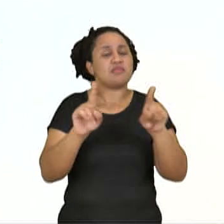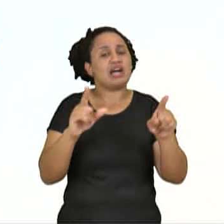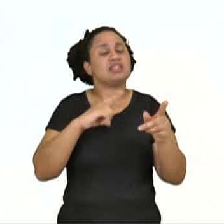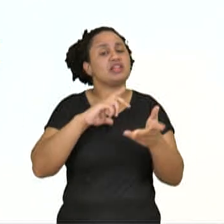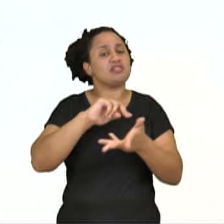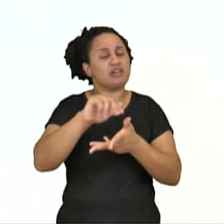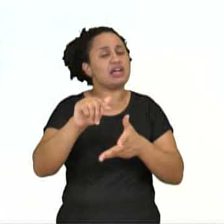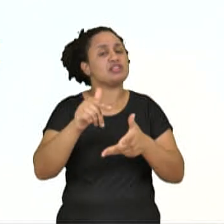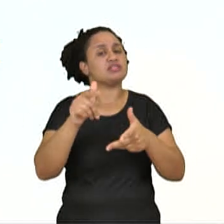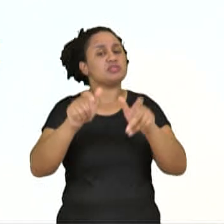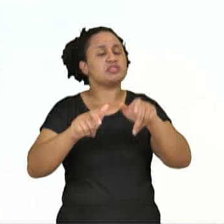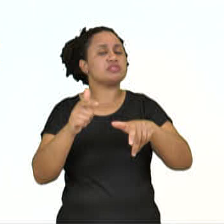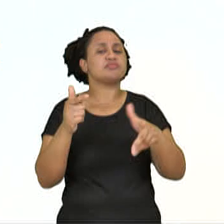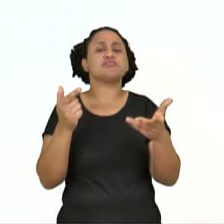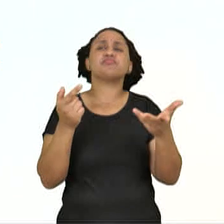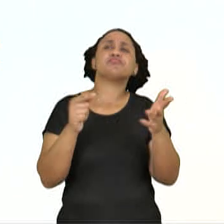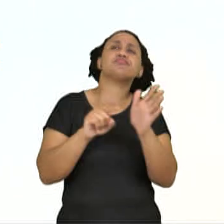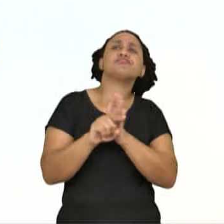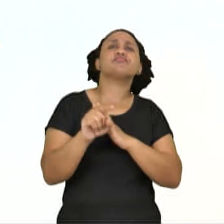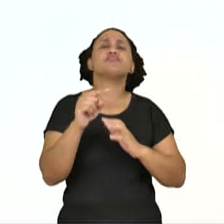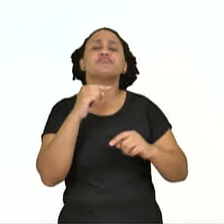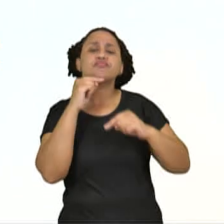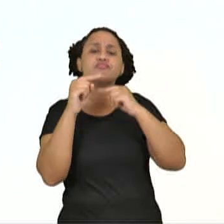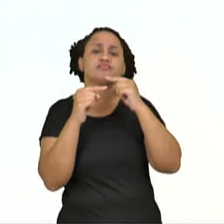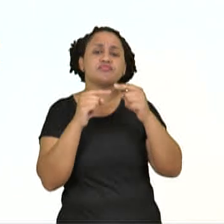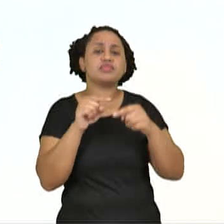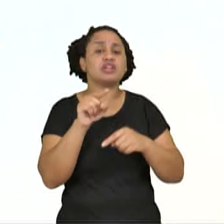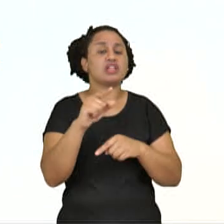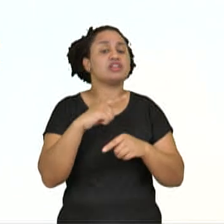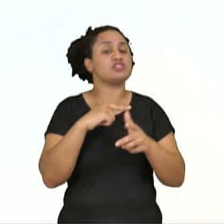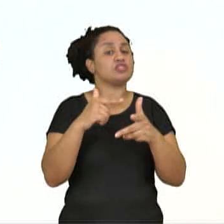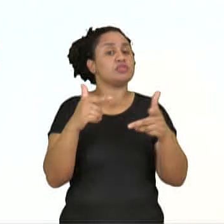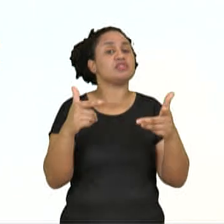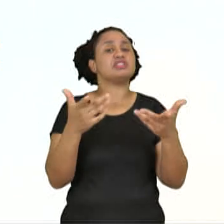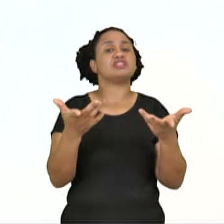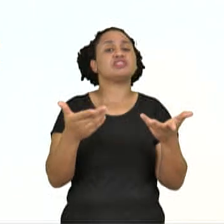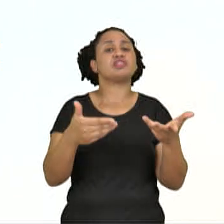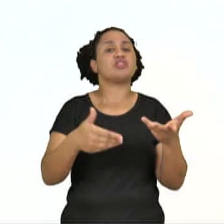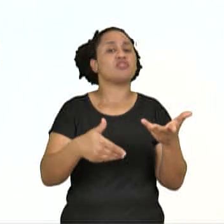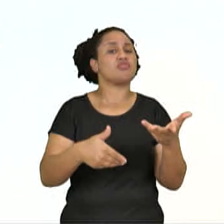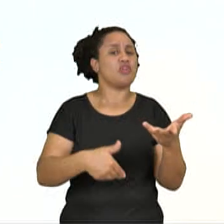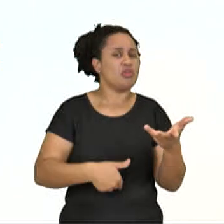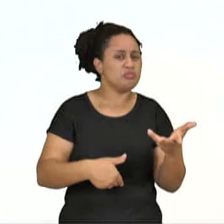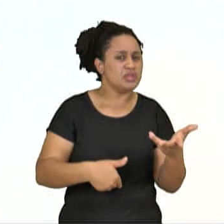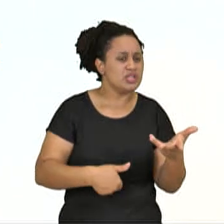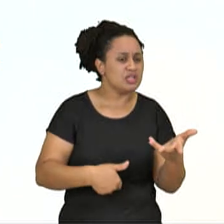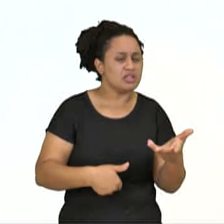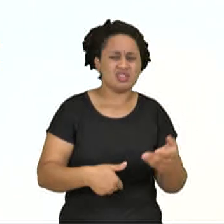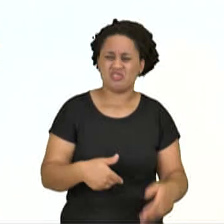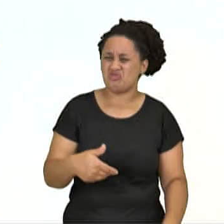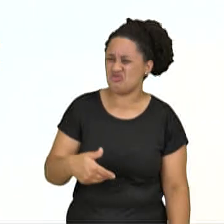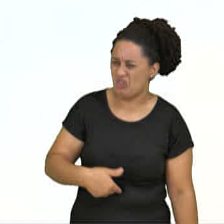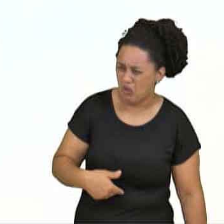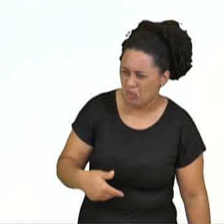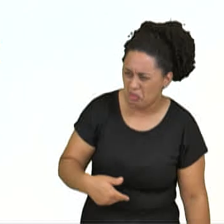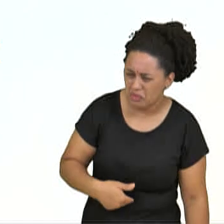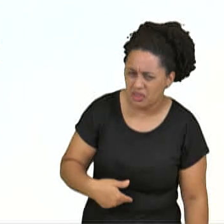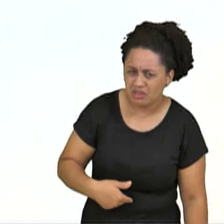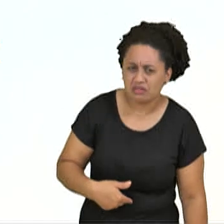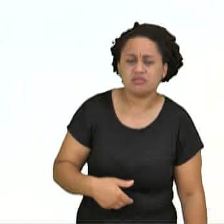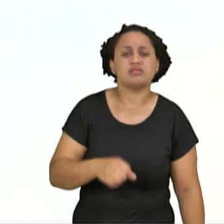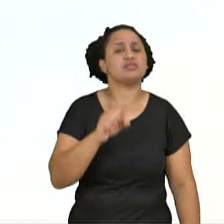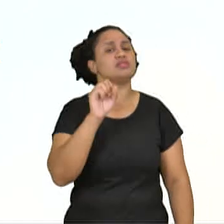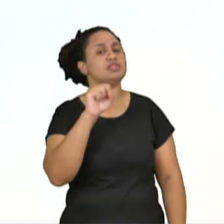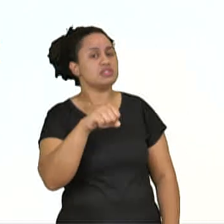que especula. E lá estava algo que tinha fome. Tinha fome? Tinha. Pois se tinha